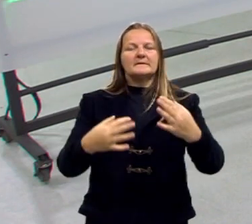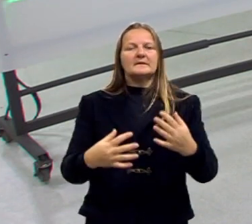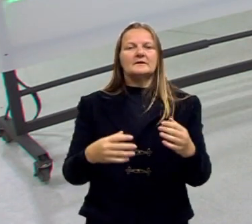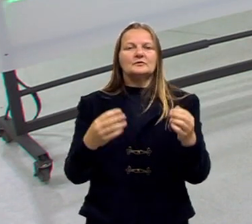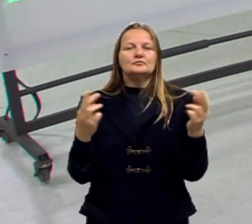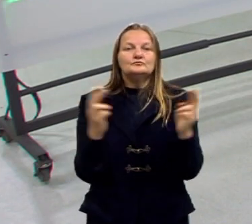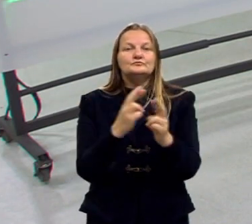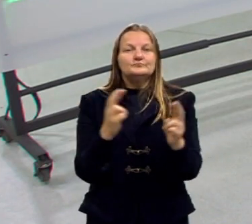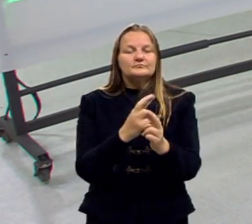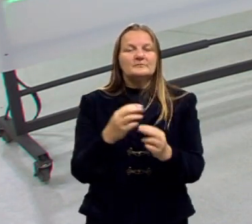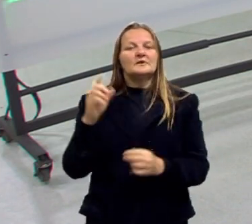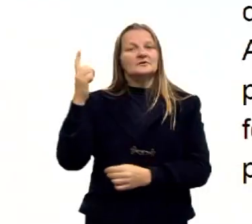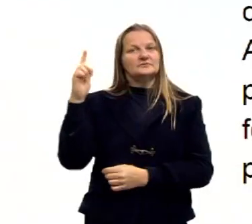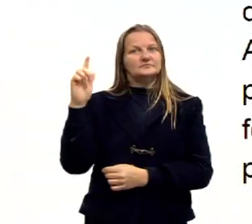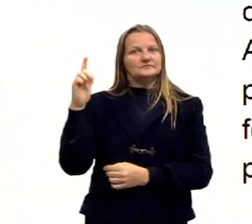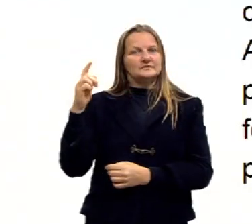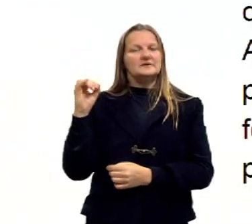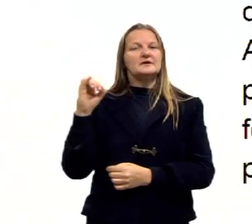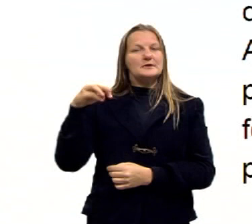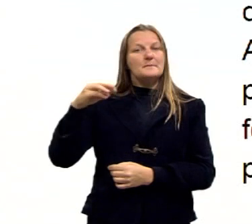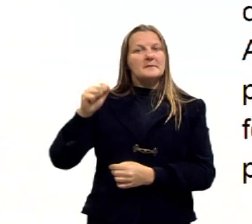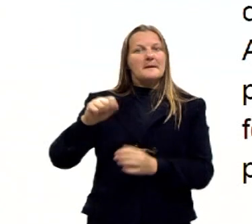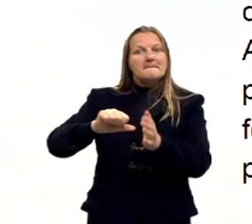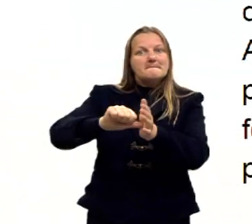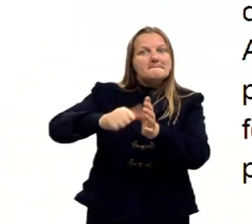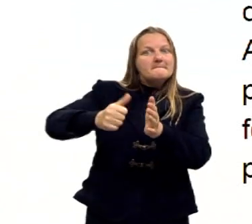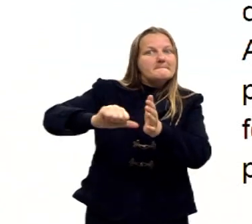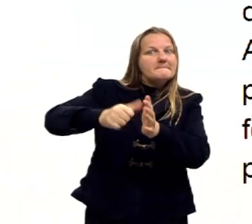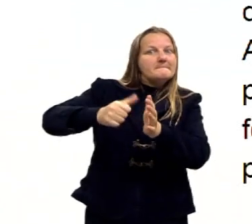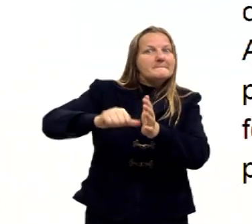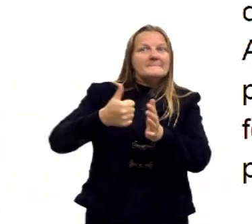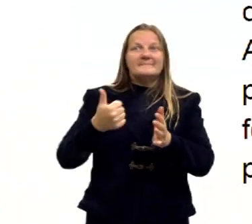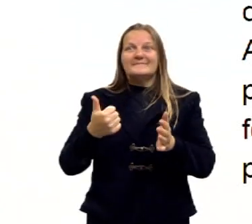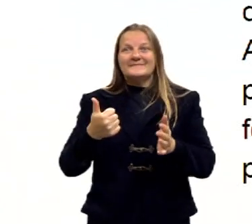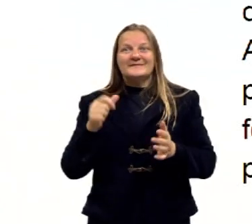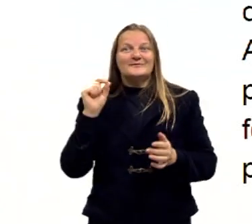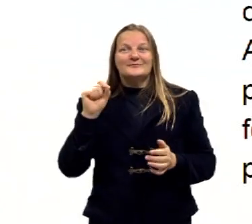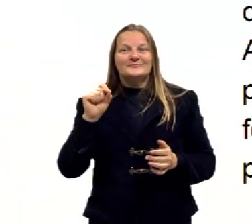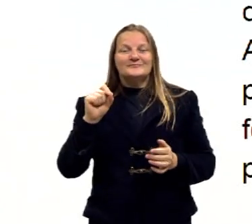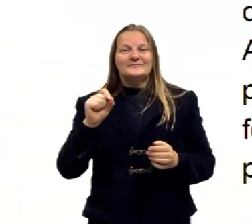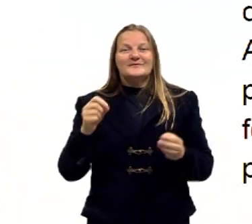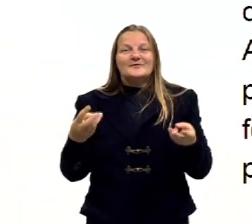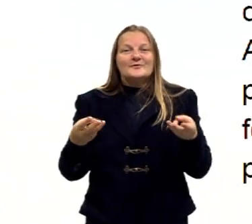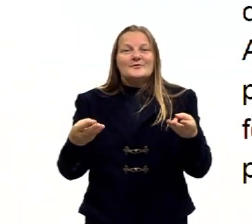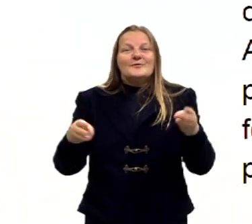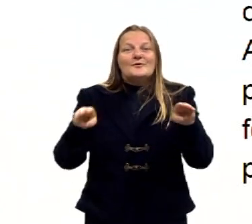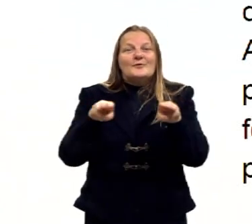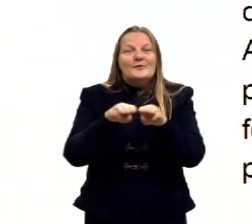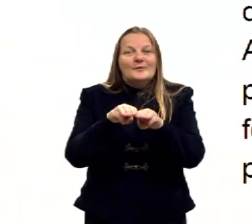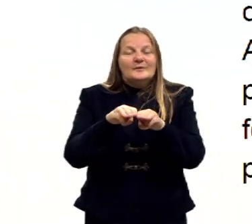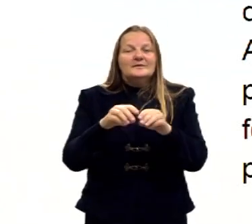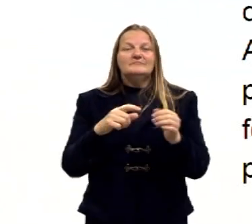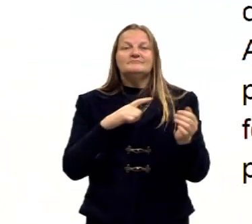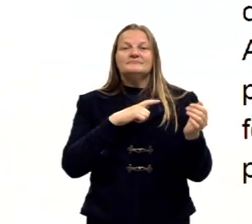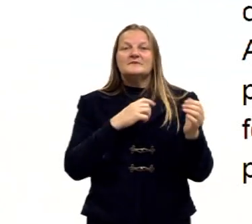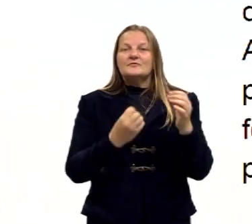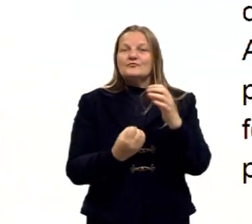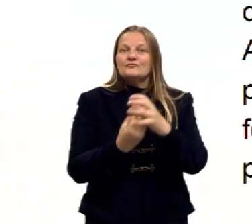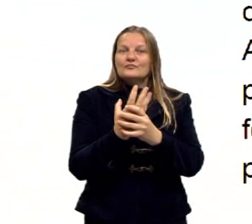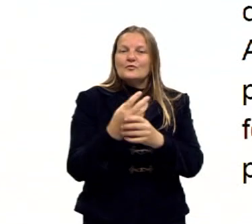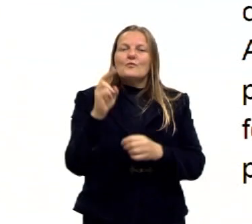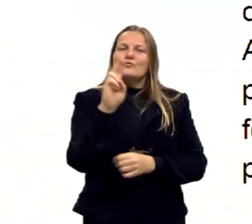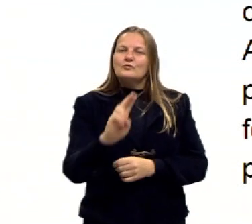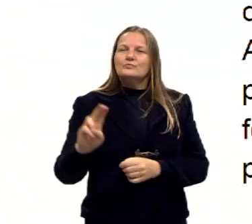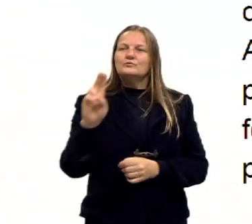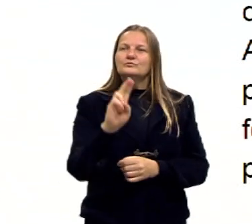do IMA né Para nós da geografia ele é importante porque ele é o primeira a vai formar e o primeira forma de